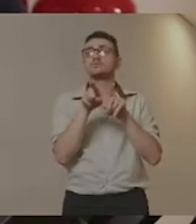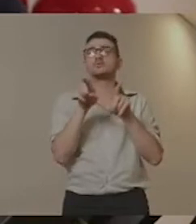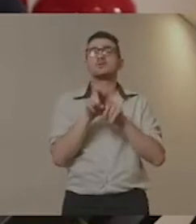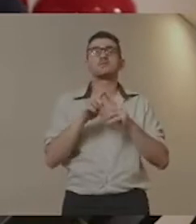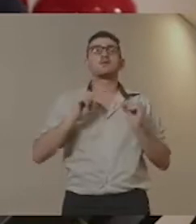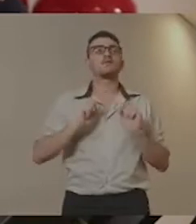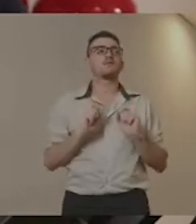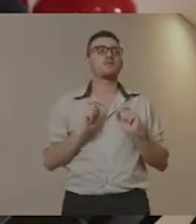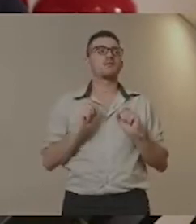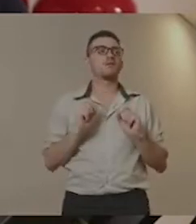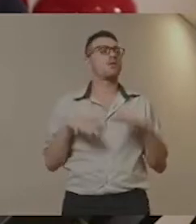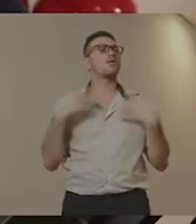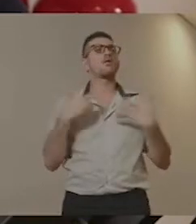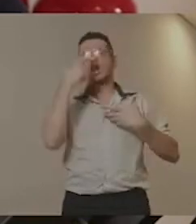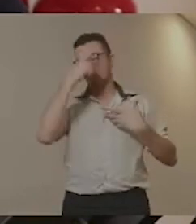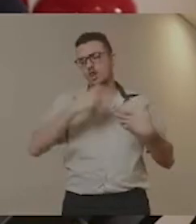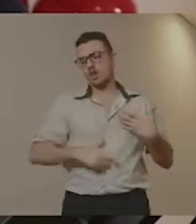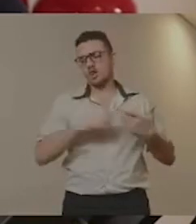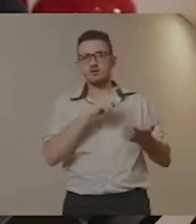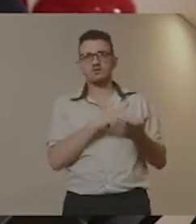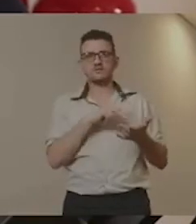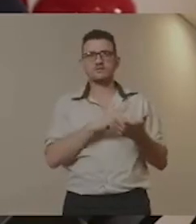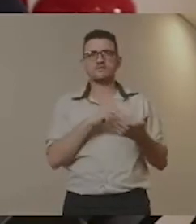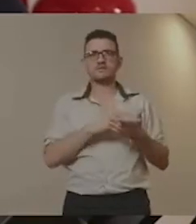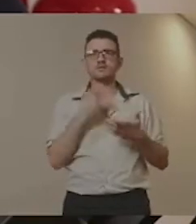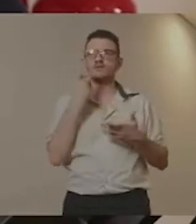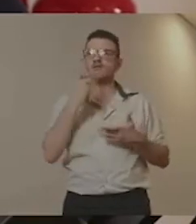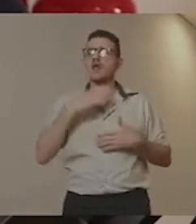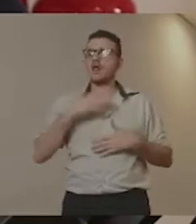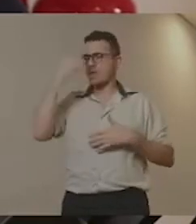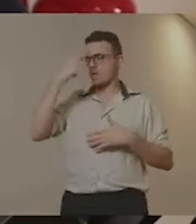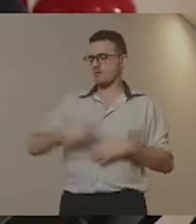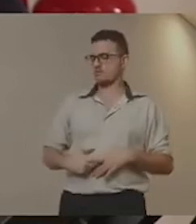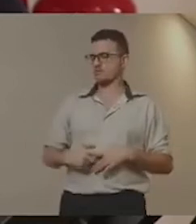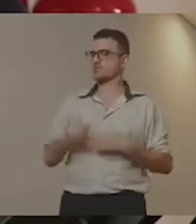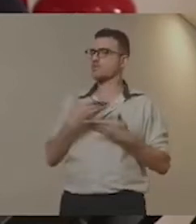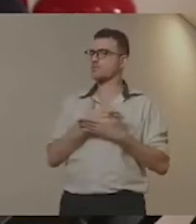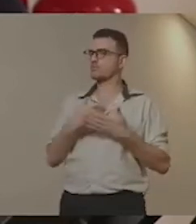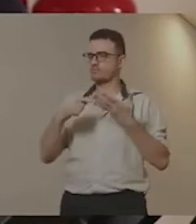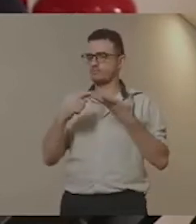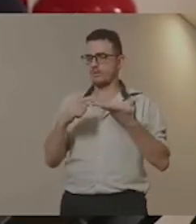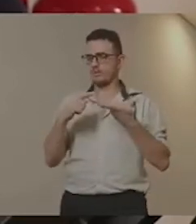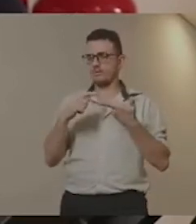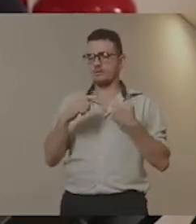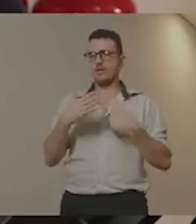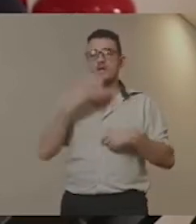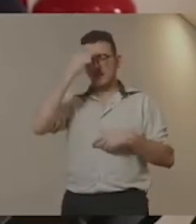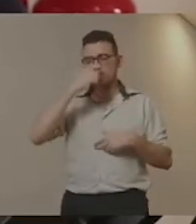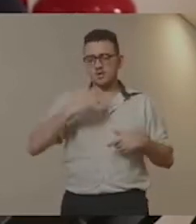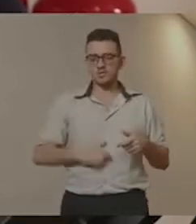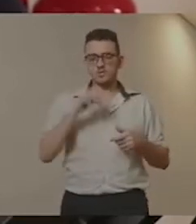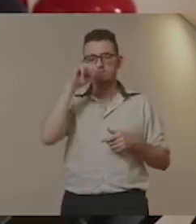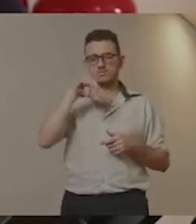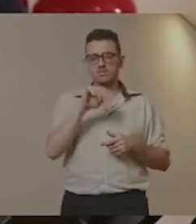é verdadeiramente, quando a gente fala, eu sou isso, eu sou Miguel Passará, sabe? E